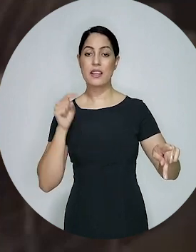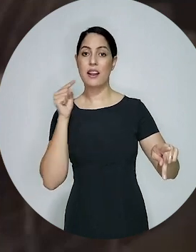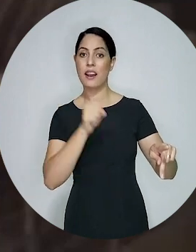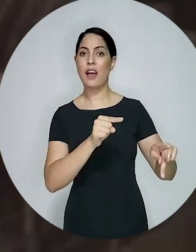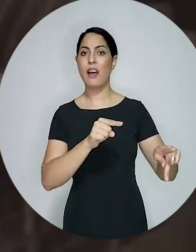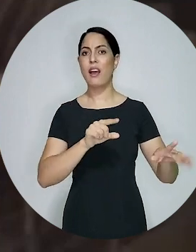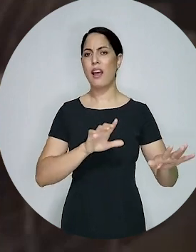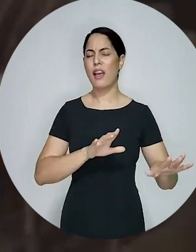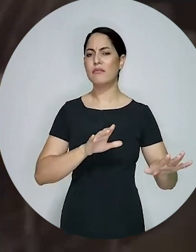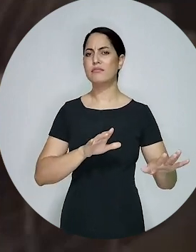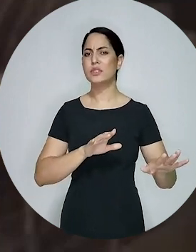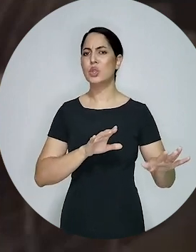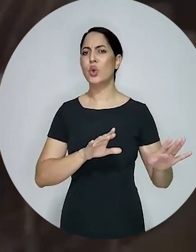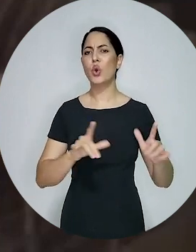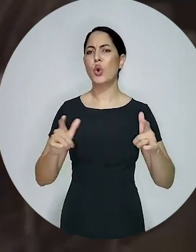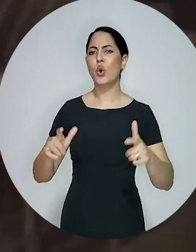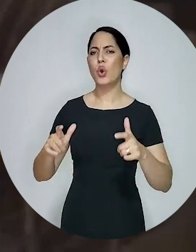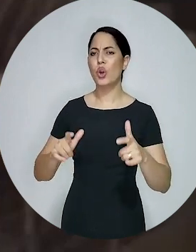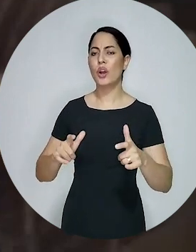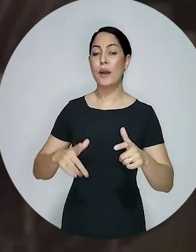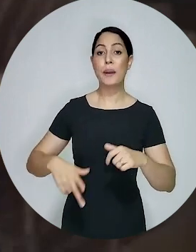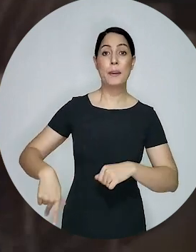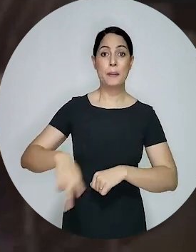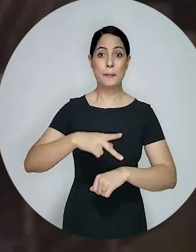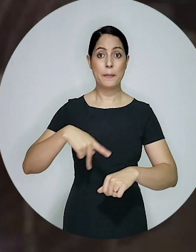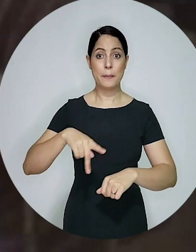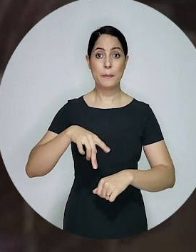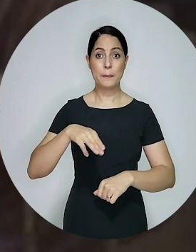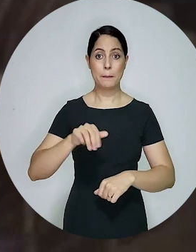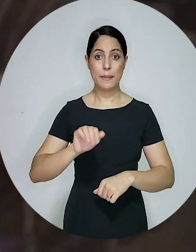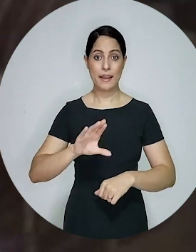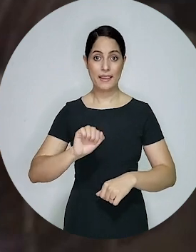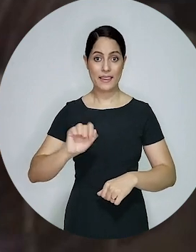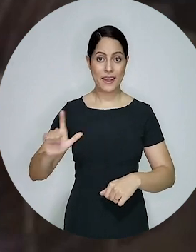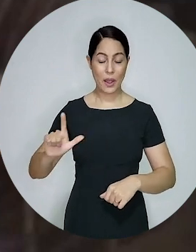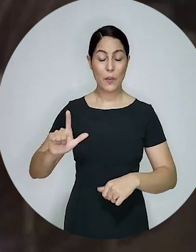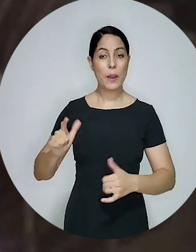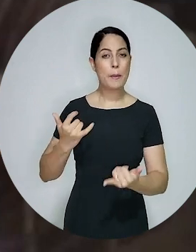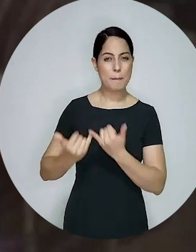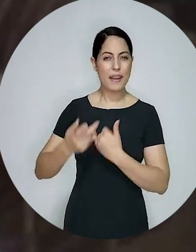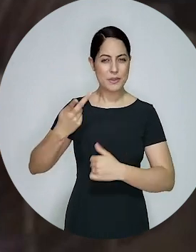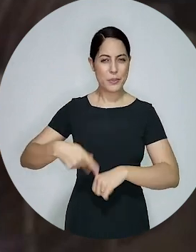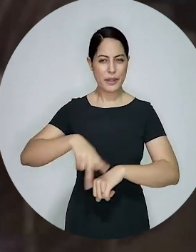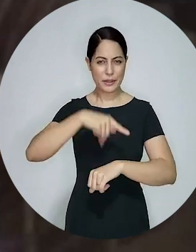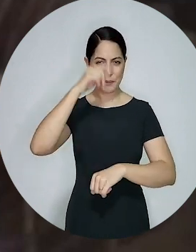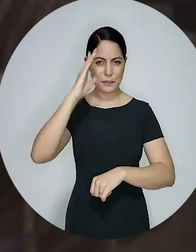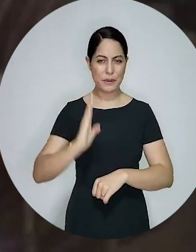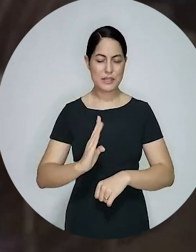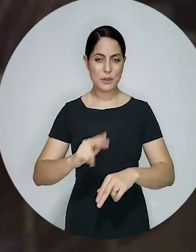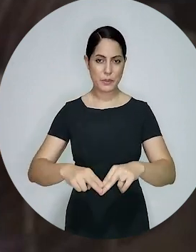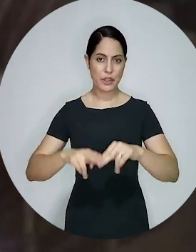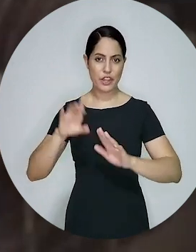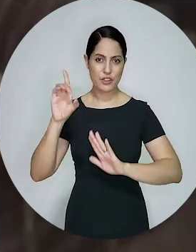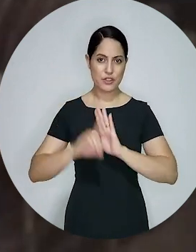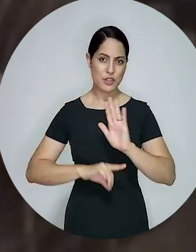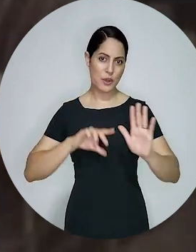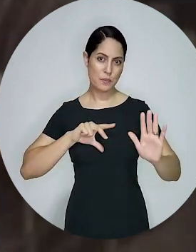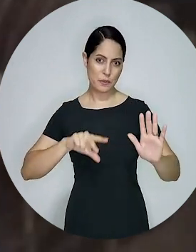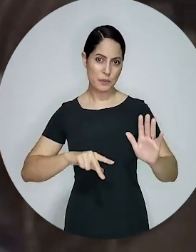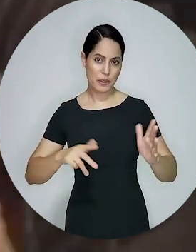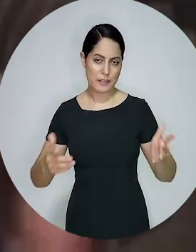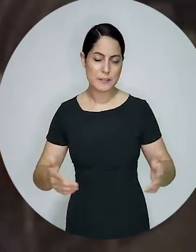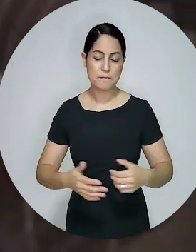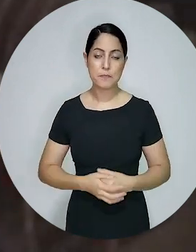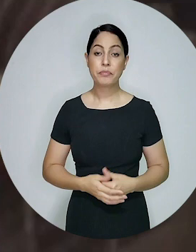gente está bebendo em fonte primária de um lugar que tem a tradição jurídica muito parecida com a brasileira, né?